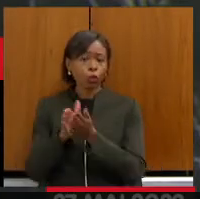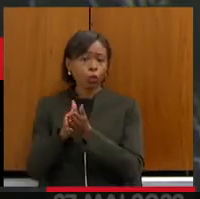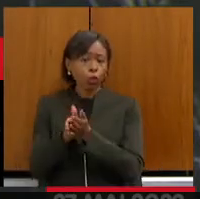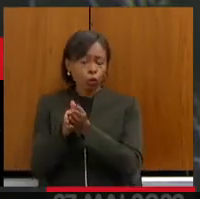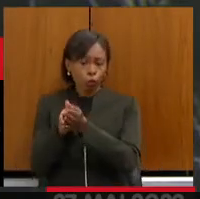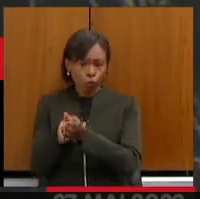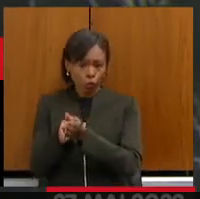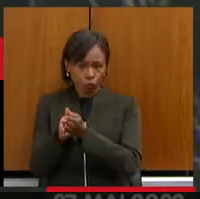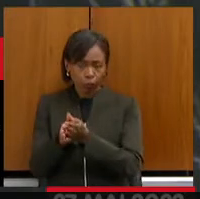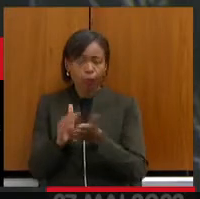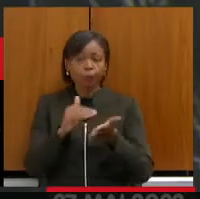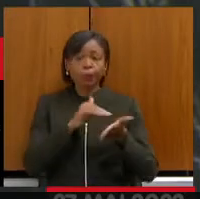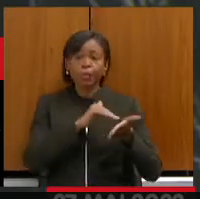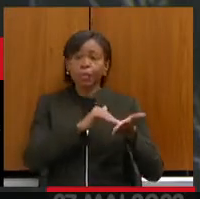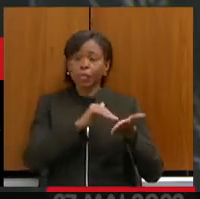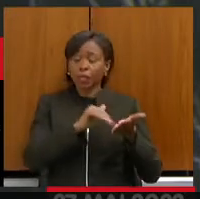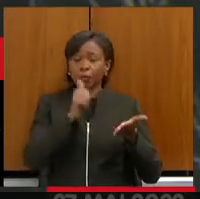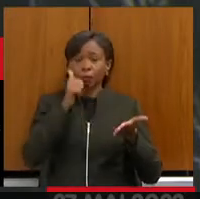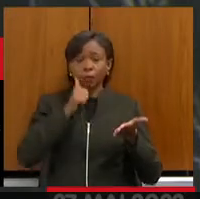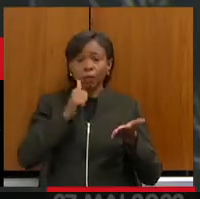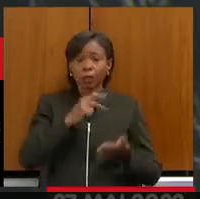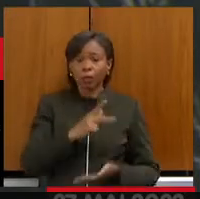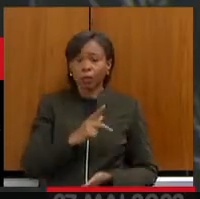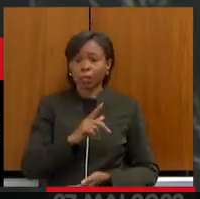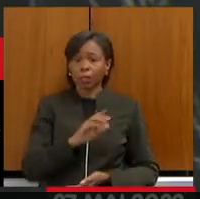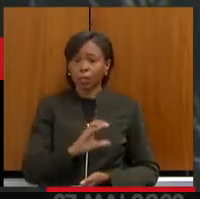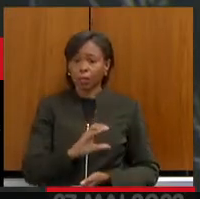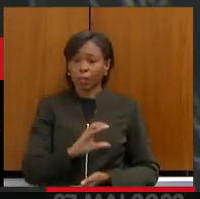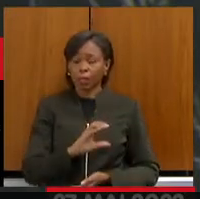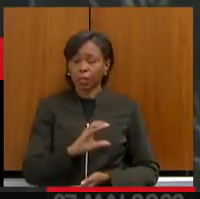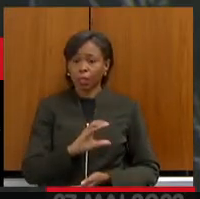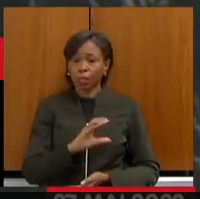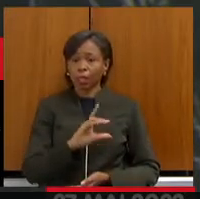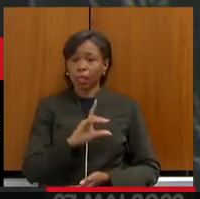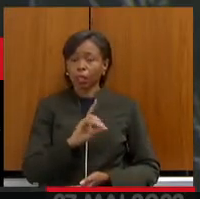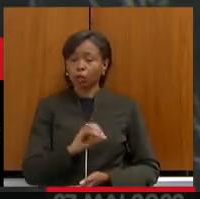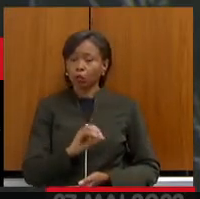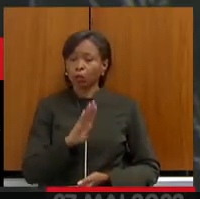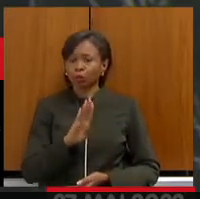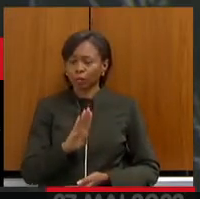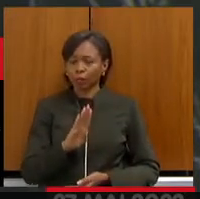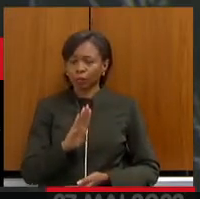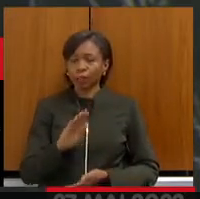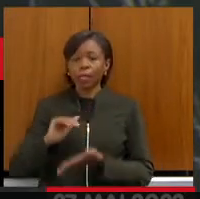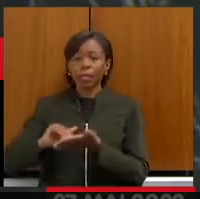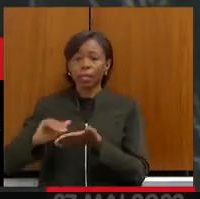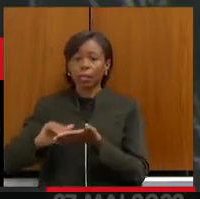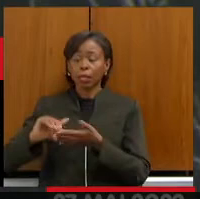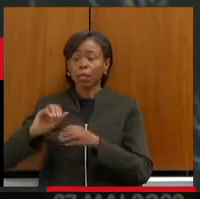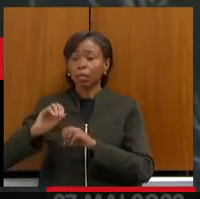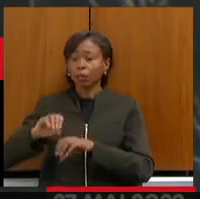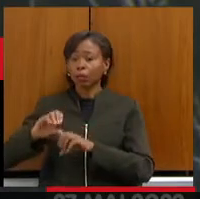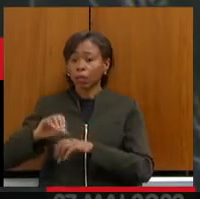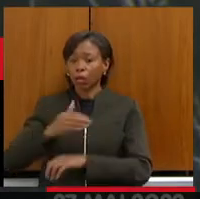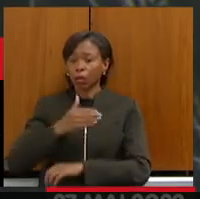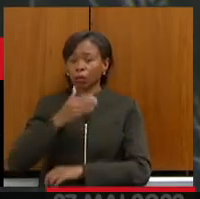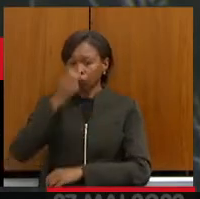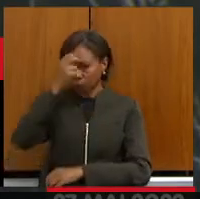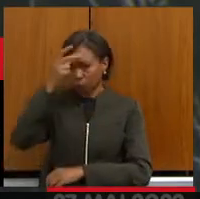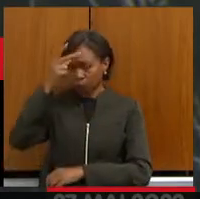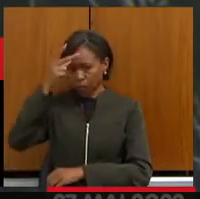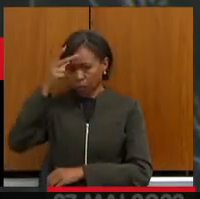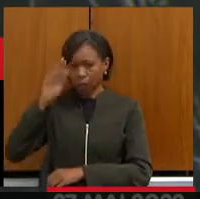Jequitinhonha Secretaria de mulheres do PC do B Secretaria Municipal de Educação de Belo Horizonte Secretaria